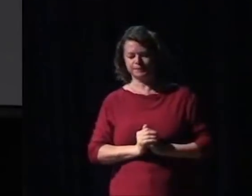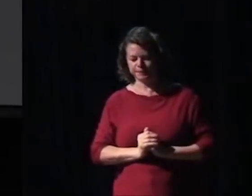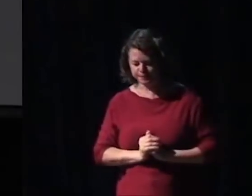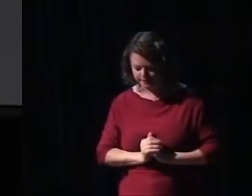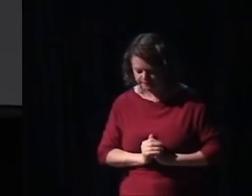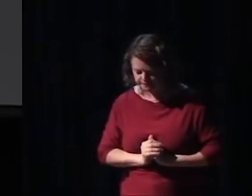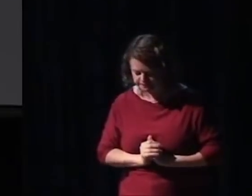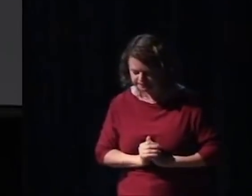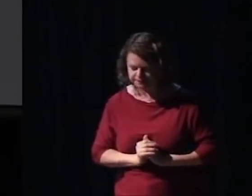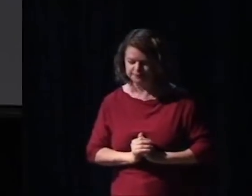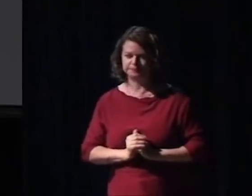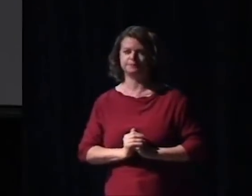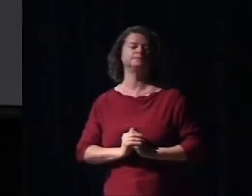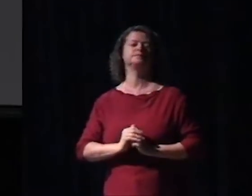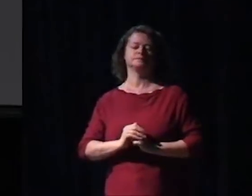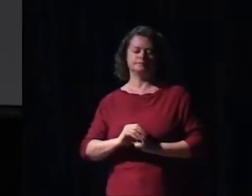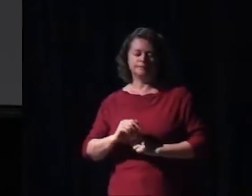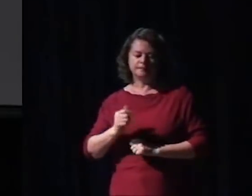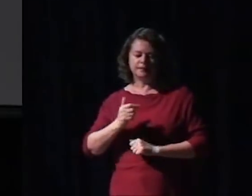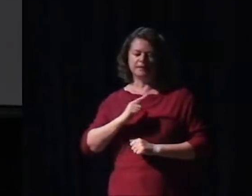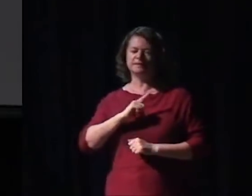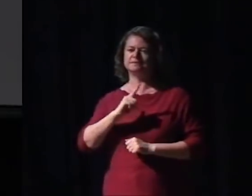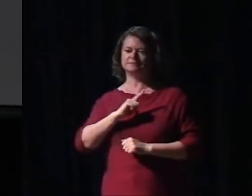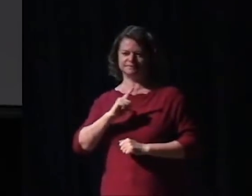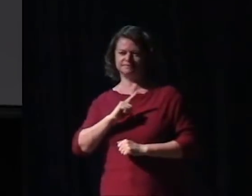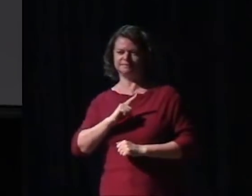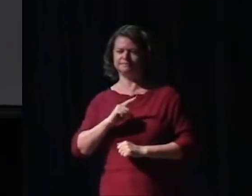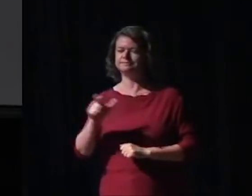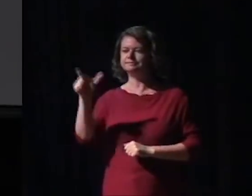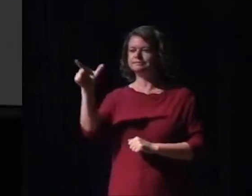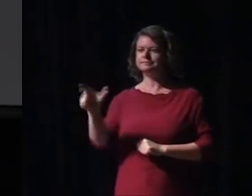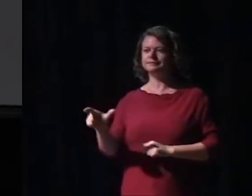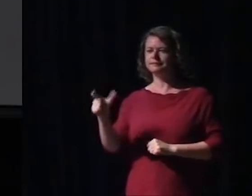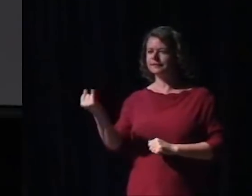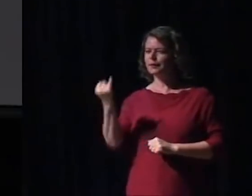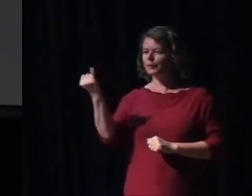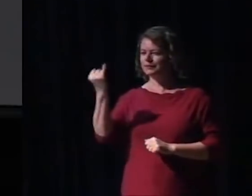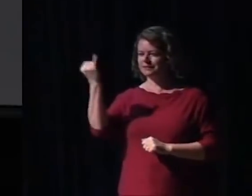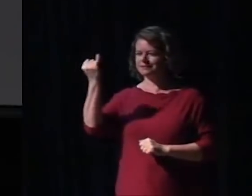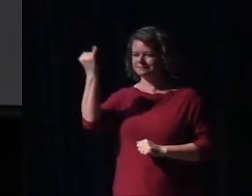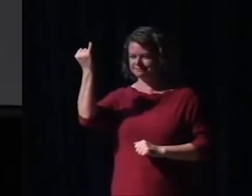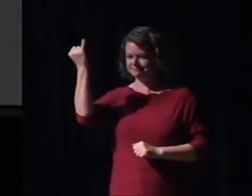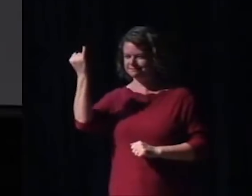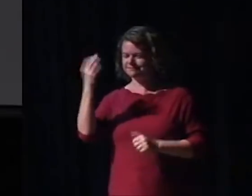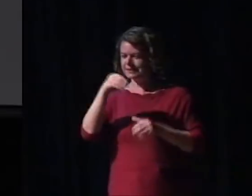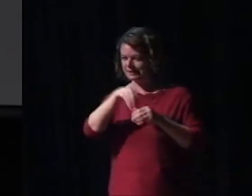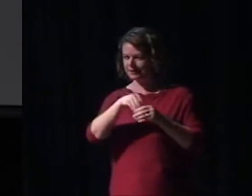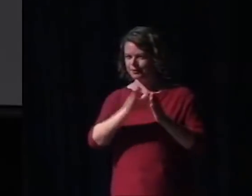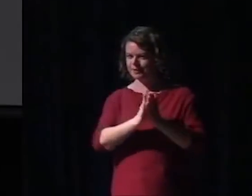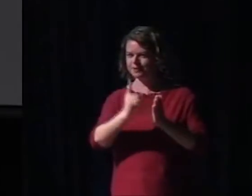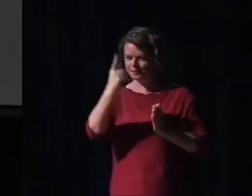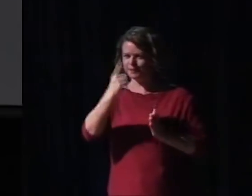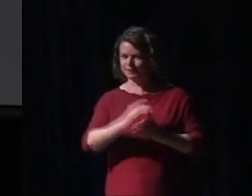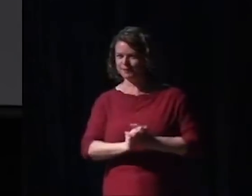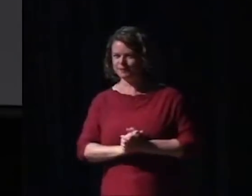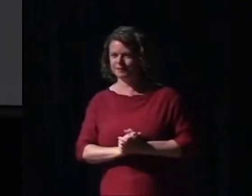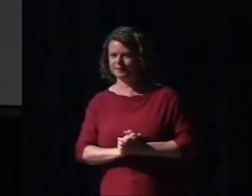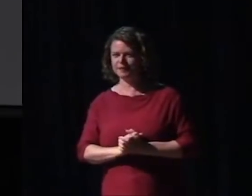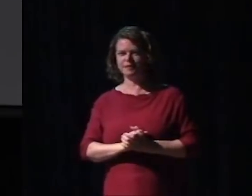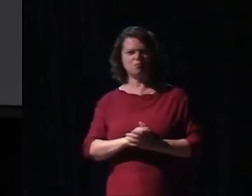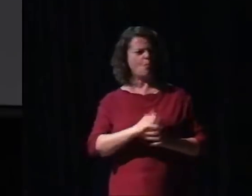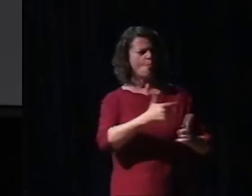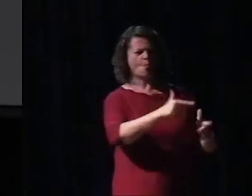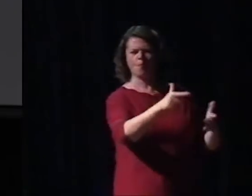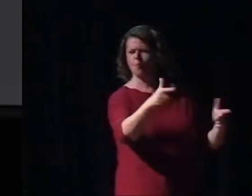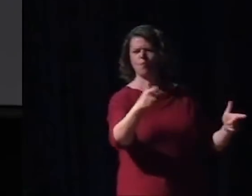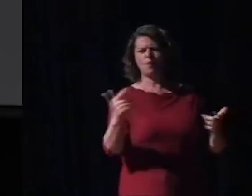Há um personagem, dentre tantos personagens bíblicos, que nenhum foi igual a ele. Um homem